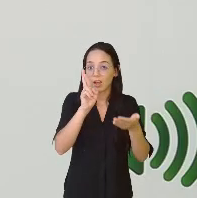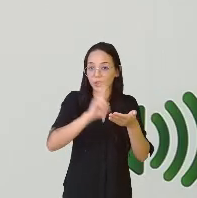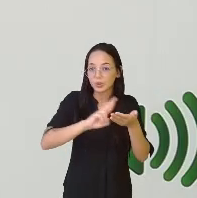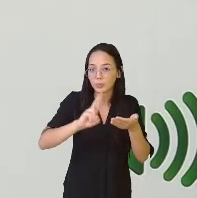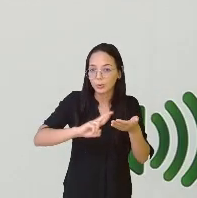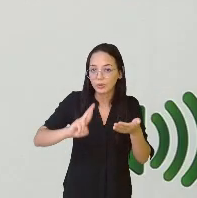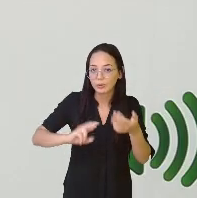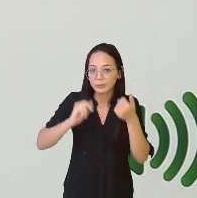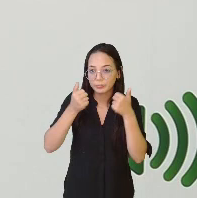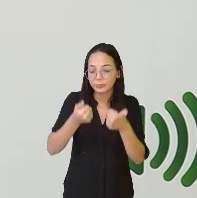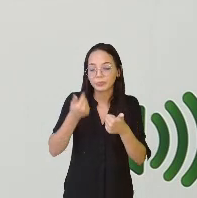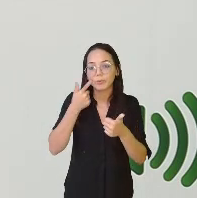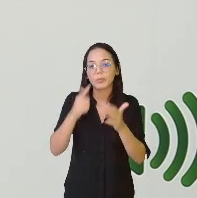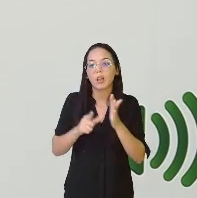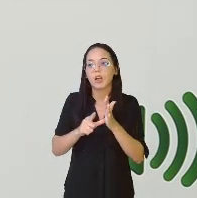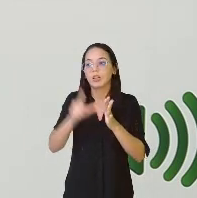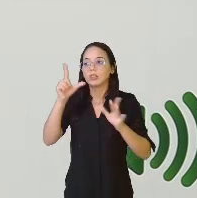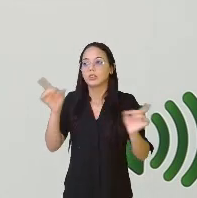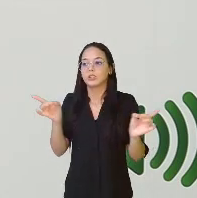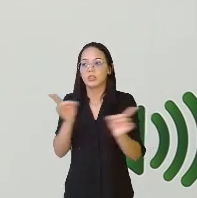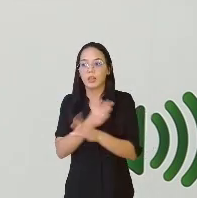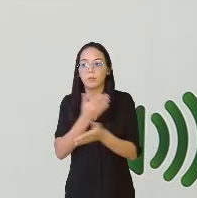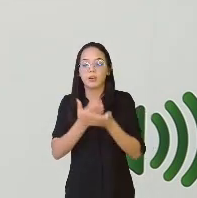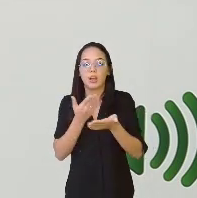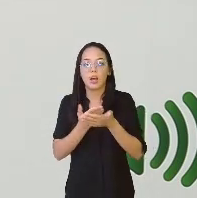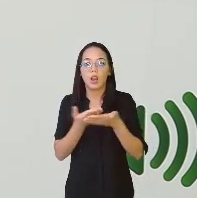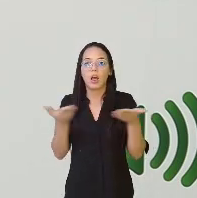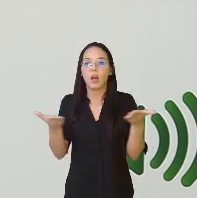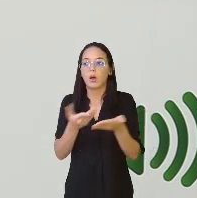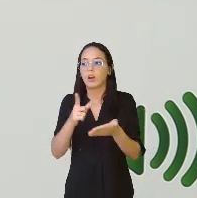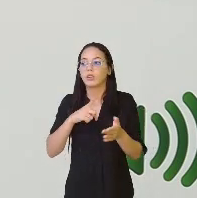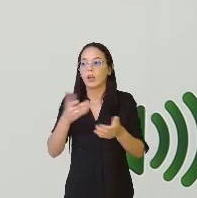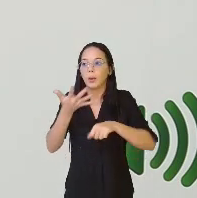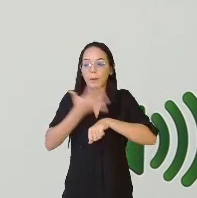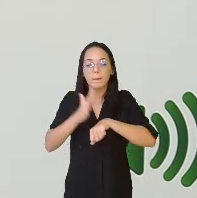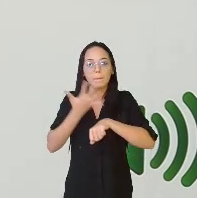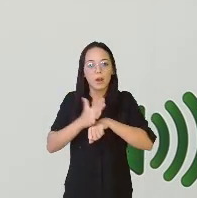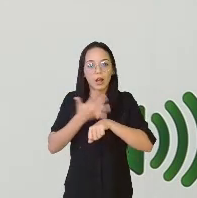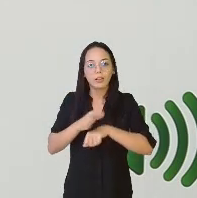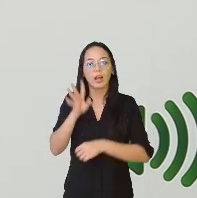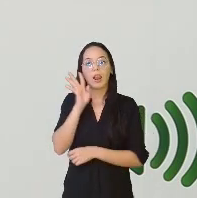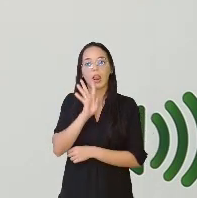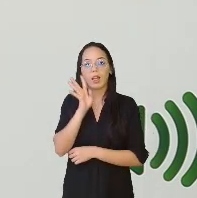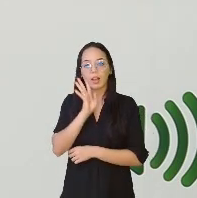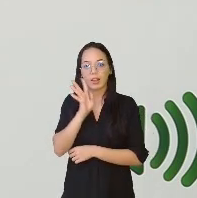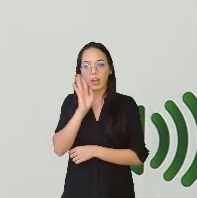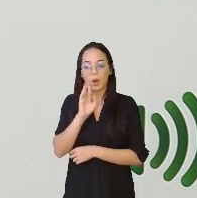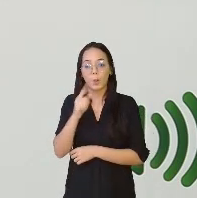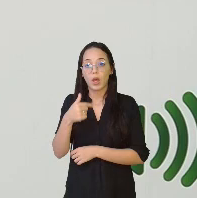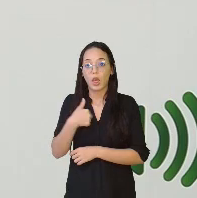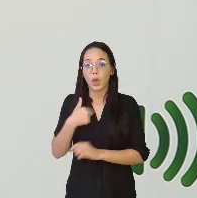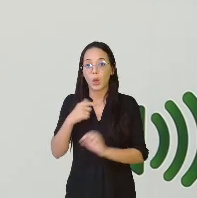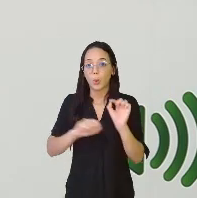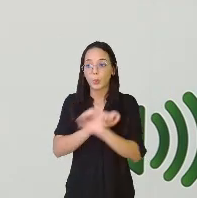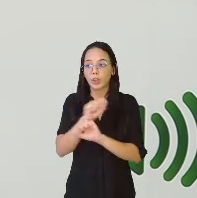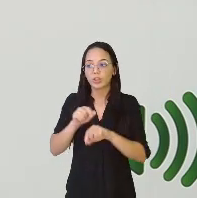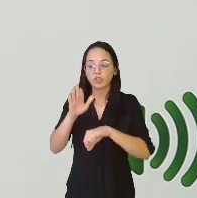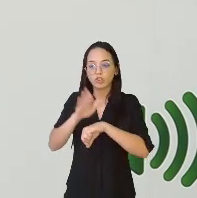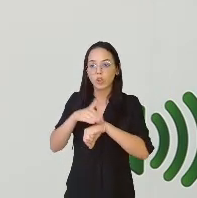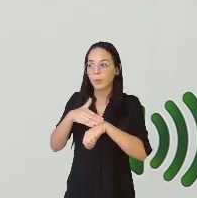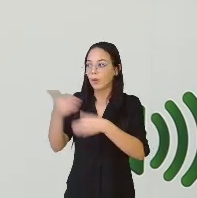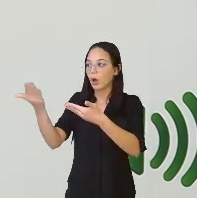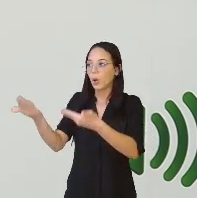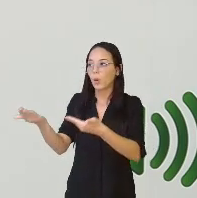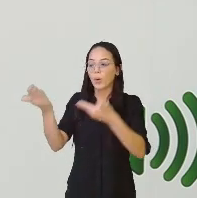Gente, antes de terminar a nossa aula, a gente vai fazer uma prática bem legal. Eu resolvi convidar